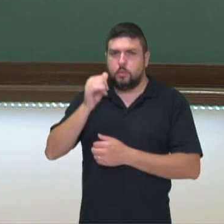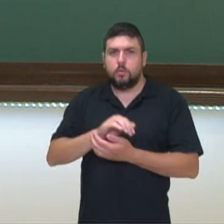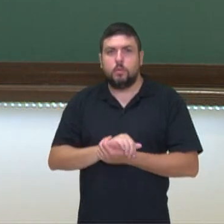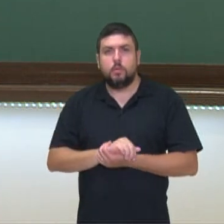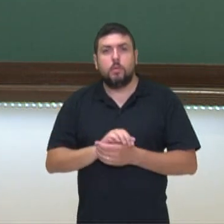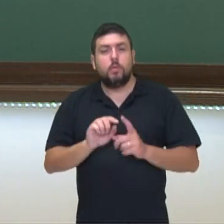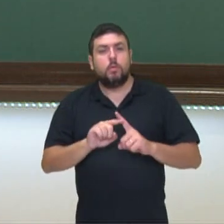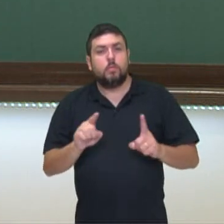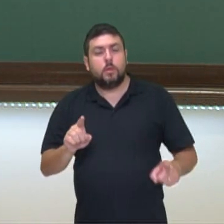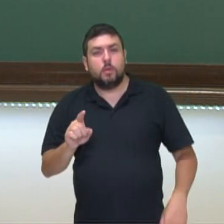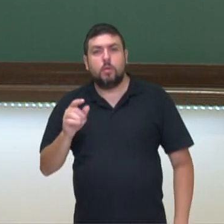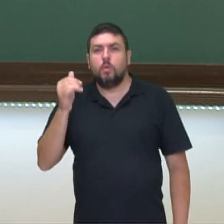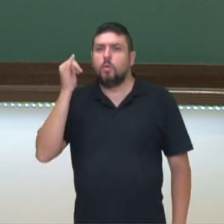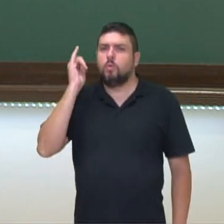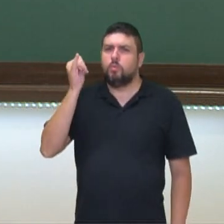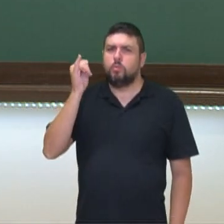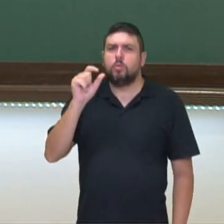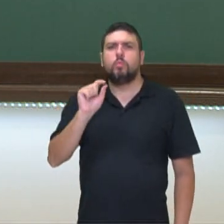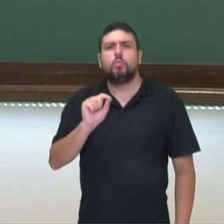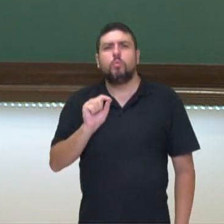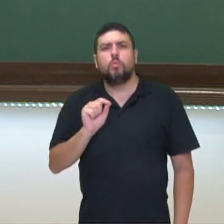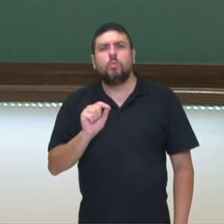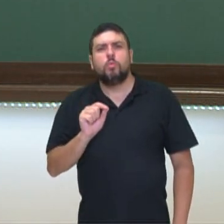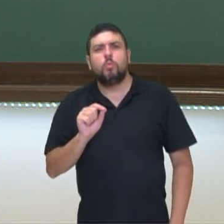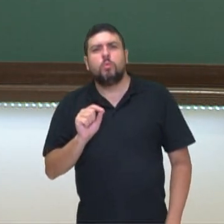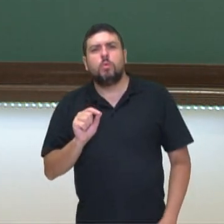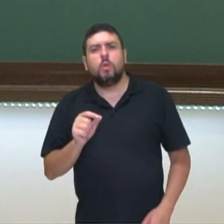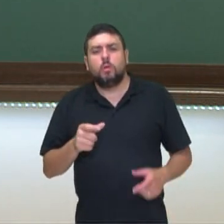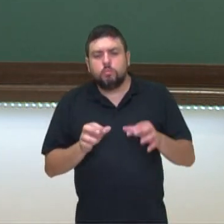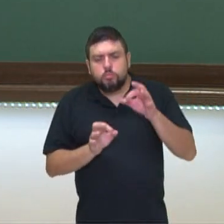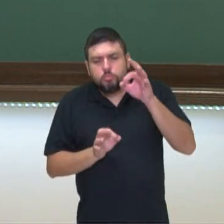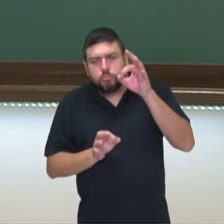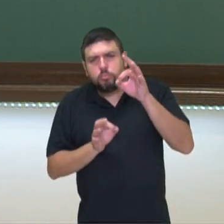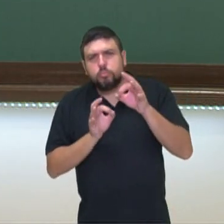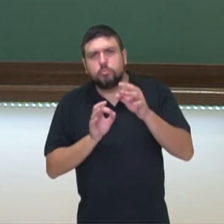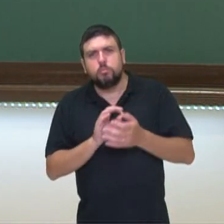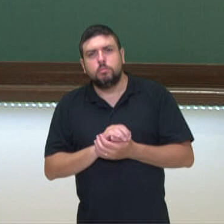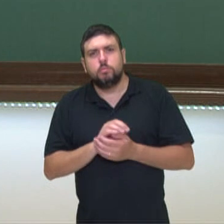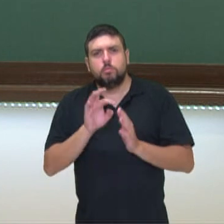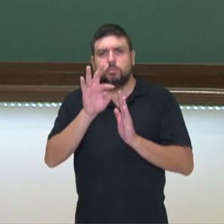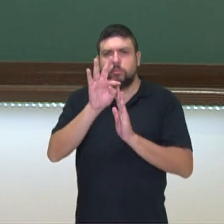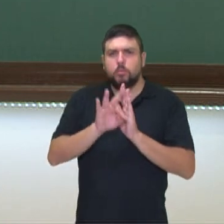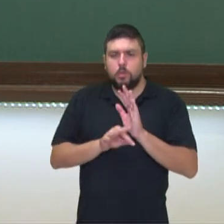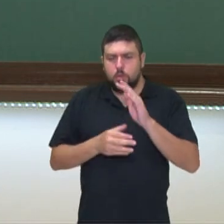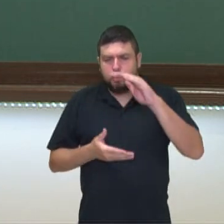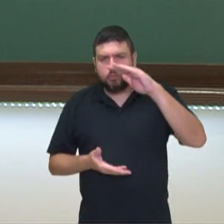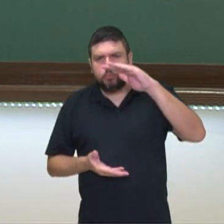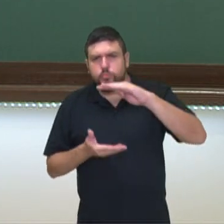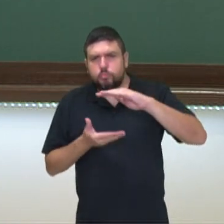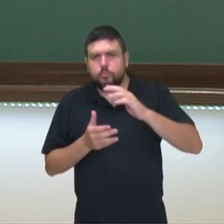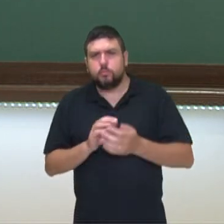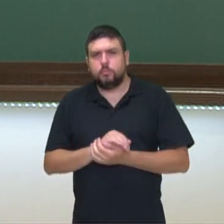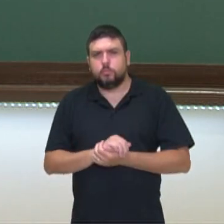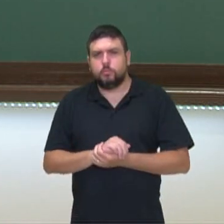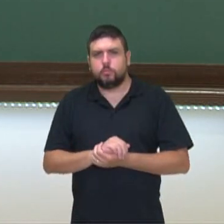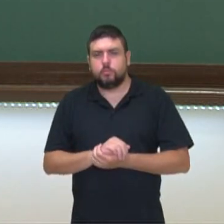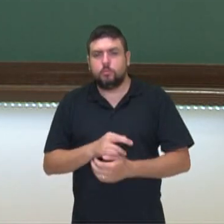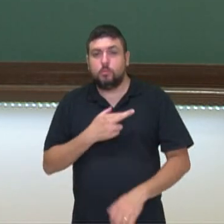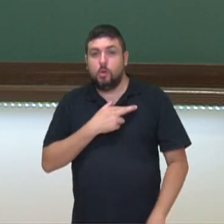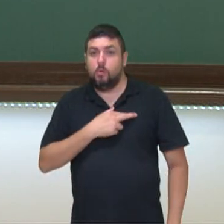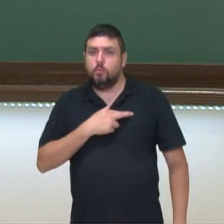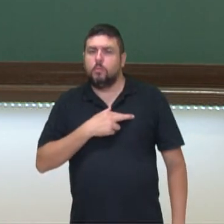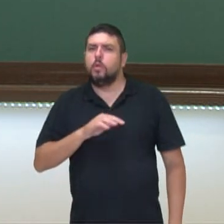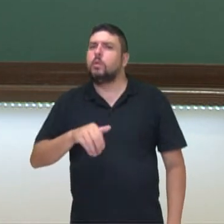tem um limite menor de espaço, de escrita, ele é um texto breve, curto. Já um romance é um texto